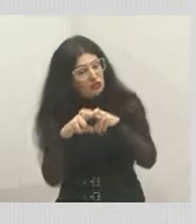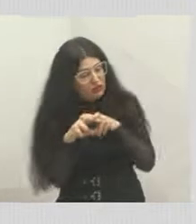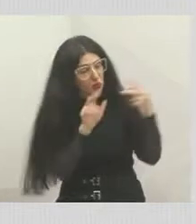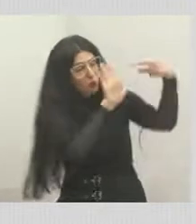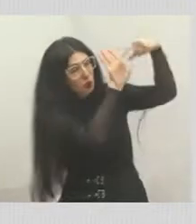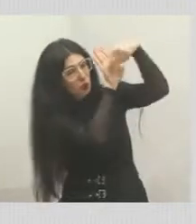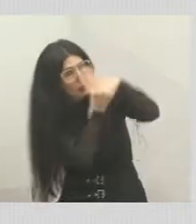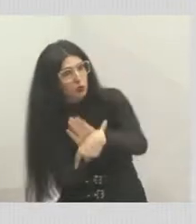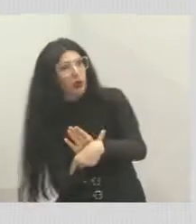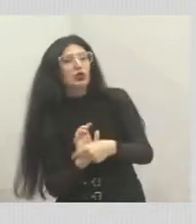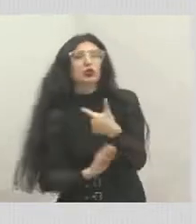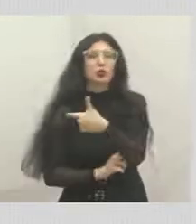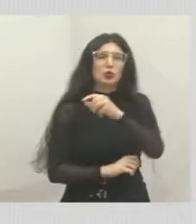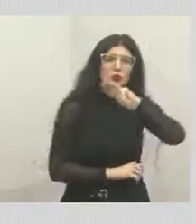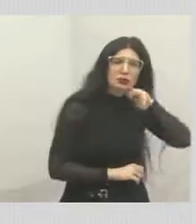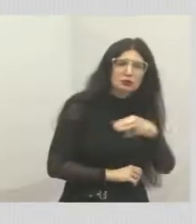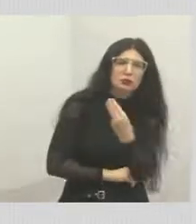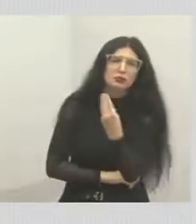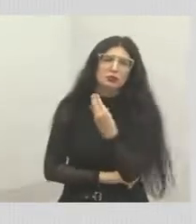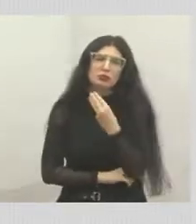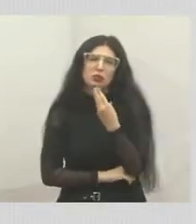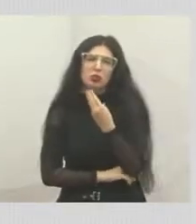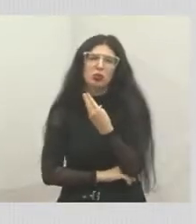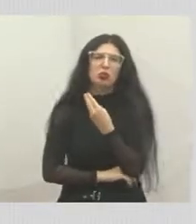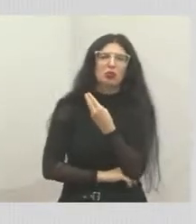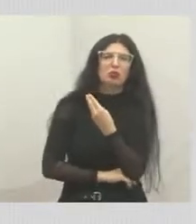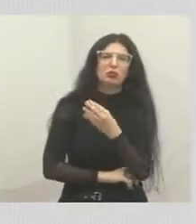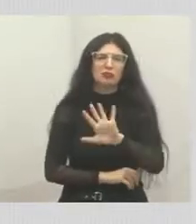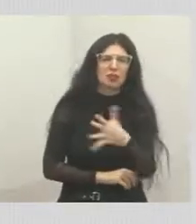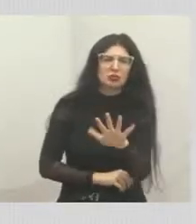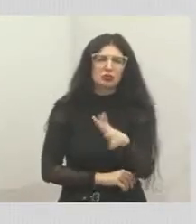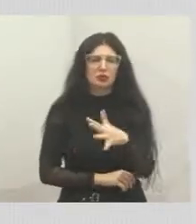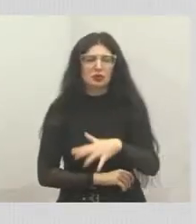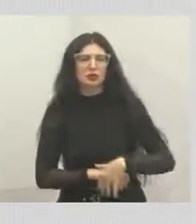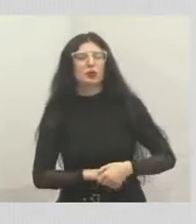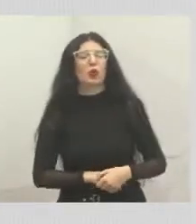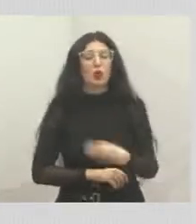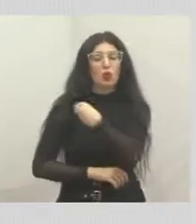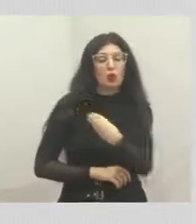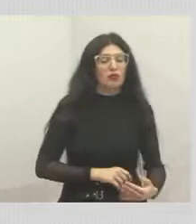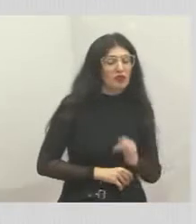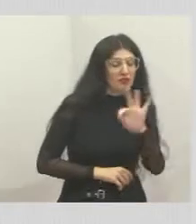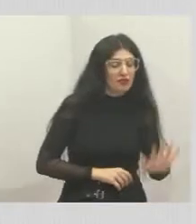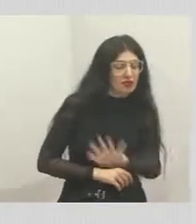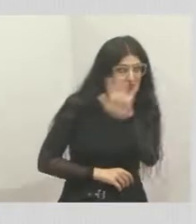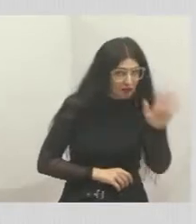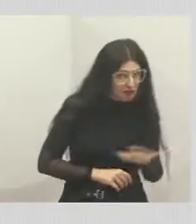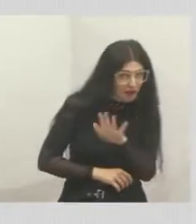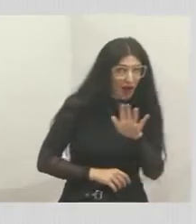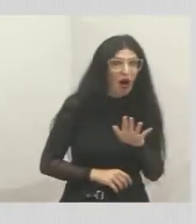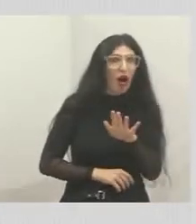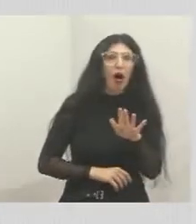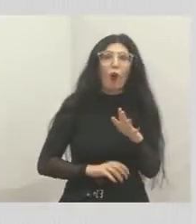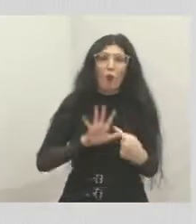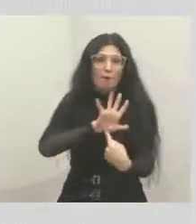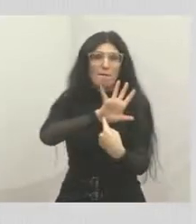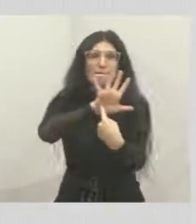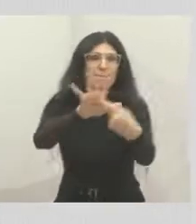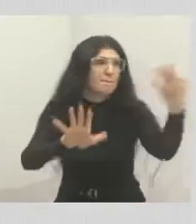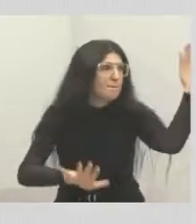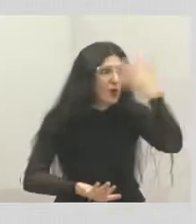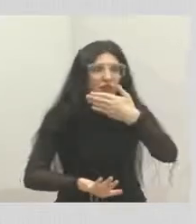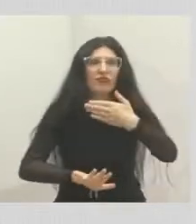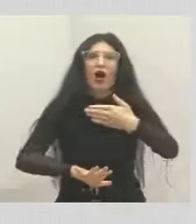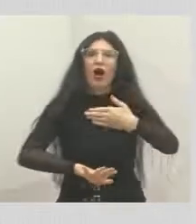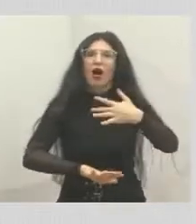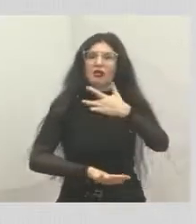de 2.955.000 aproximadamente, que veio do governo federal, que não é aplicável na saúde. Por